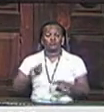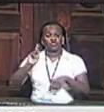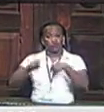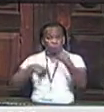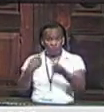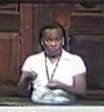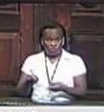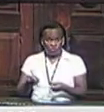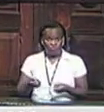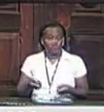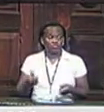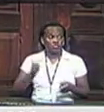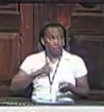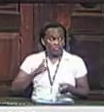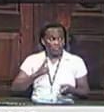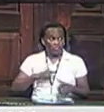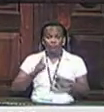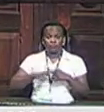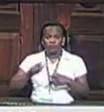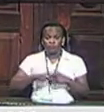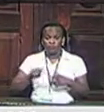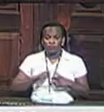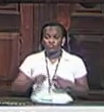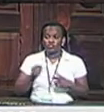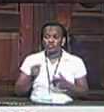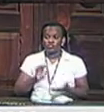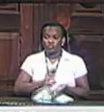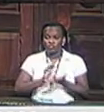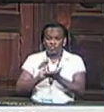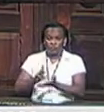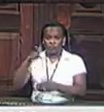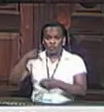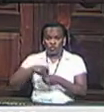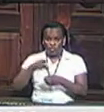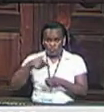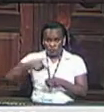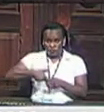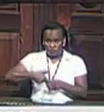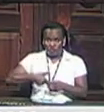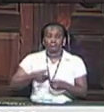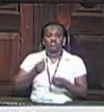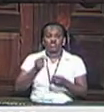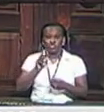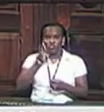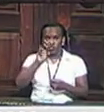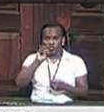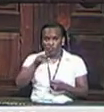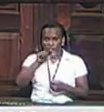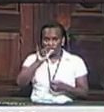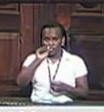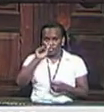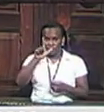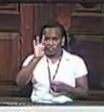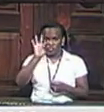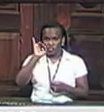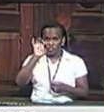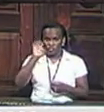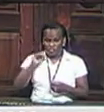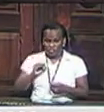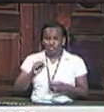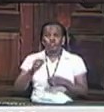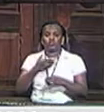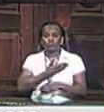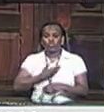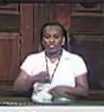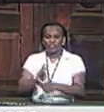Depois, havia a questão da destinação dos royalties do petróleo. E o governo foi fazendo antecipações,